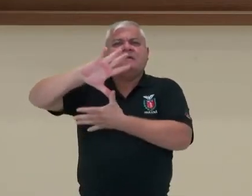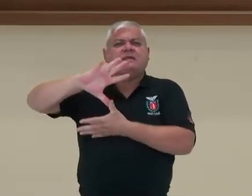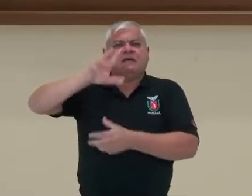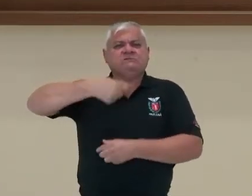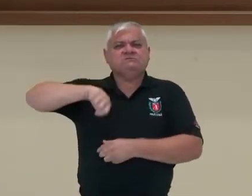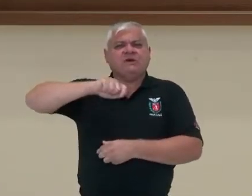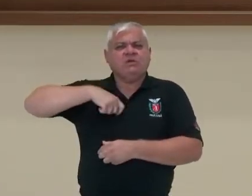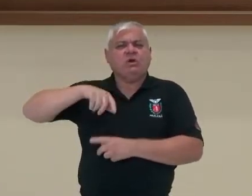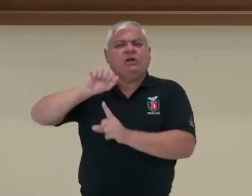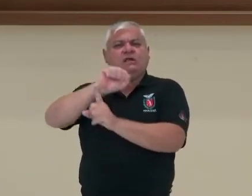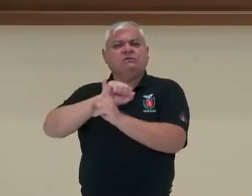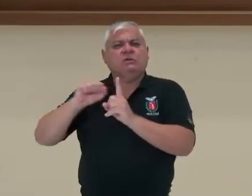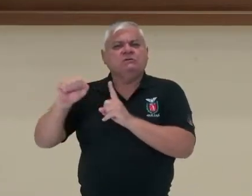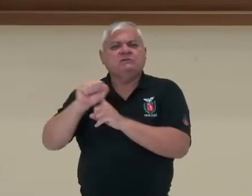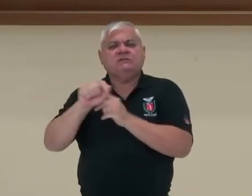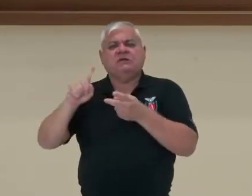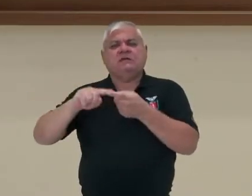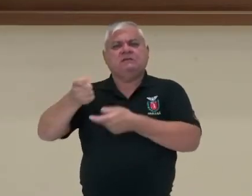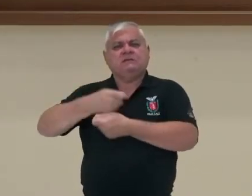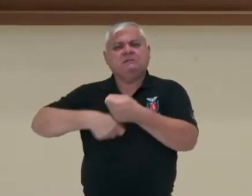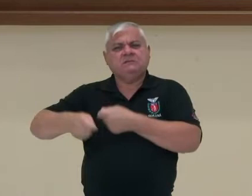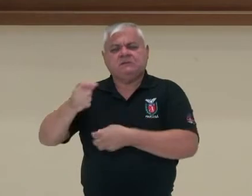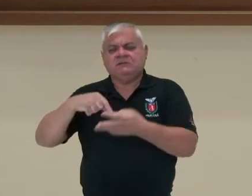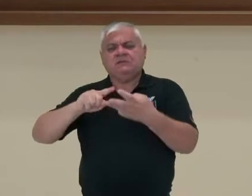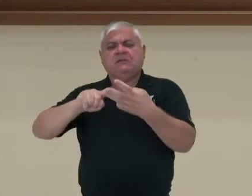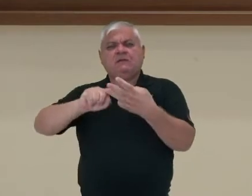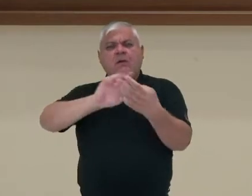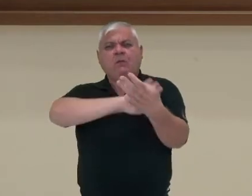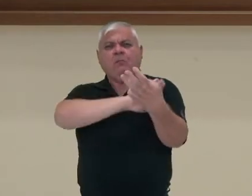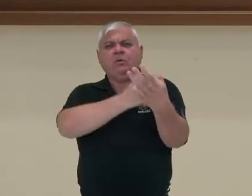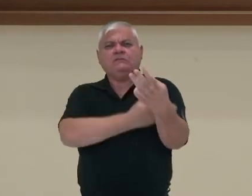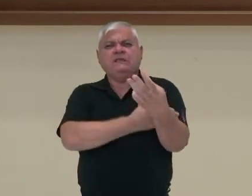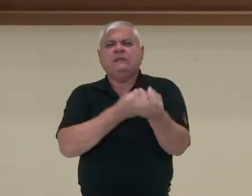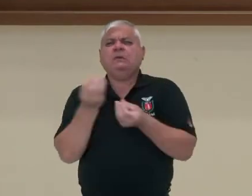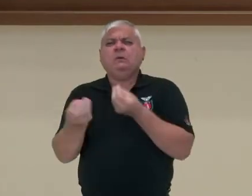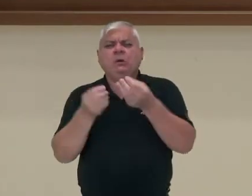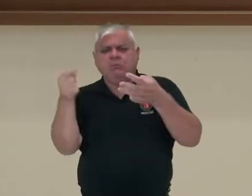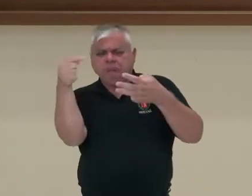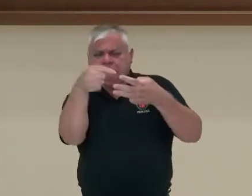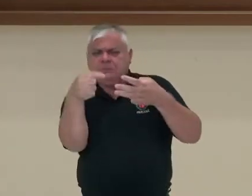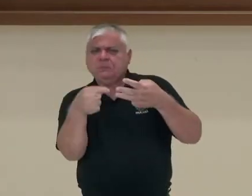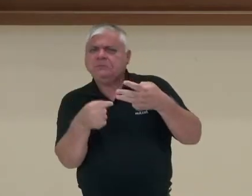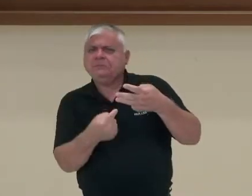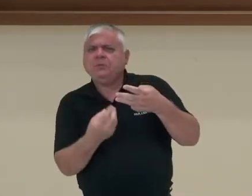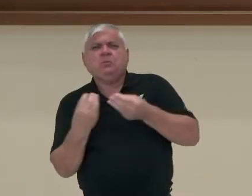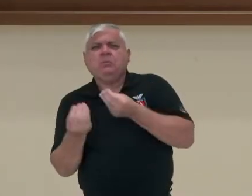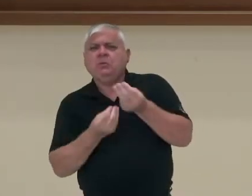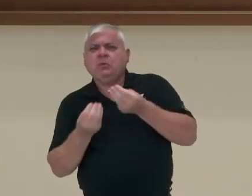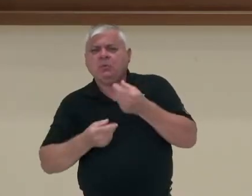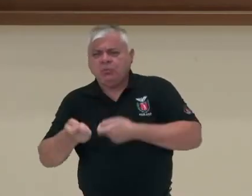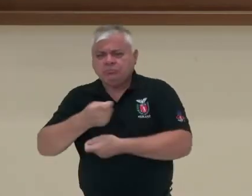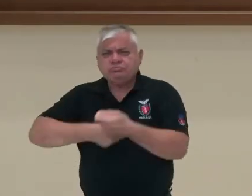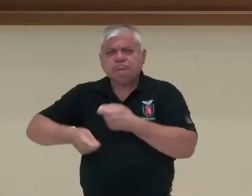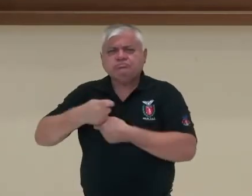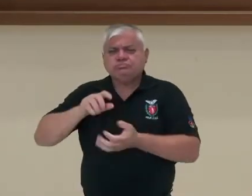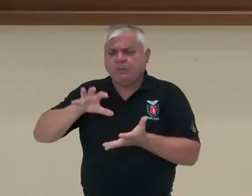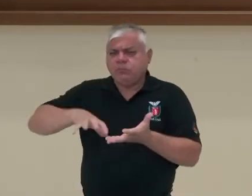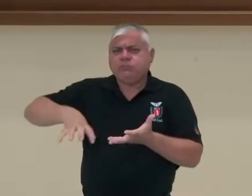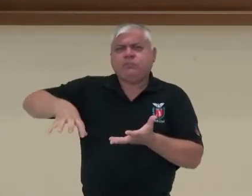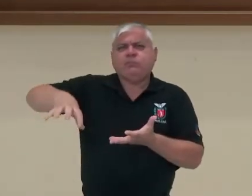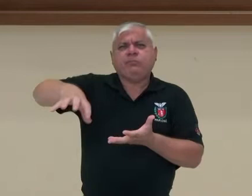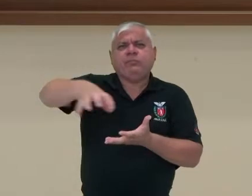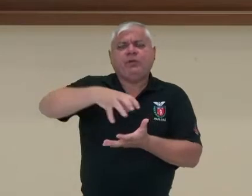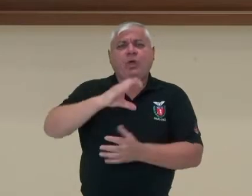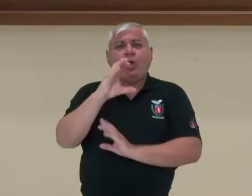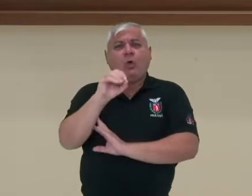sociedade, administração e poder. Como é que os espanhóis organizaram a administração das suas colônias? Vamos ver o